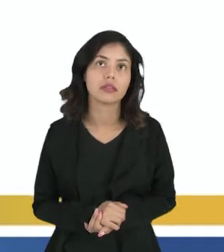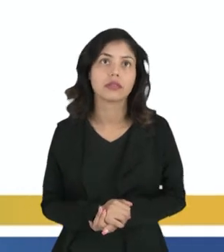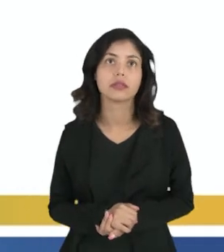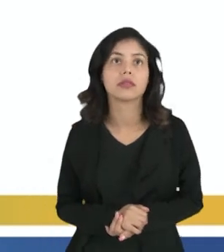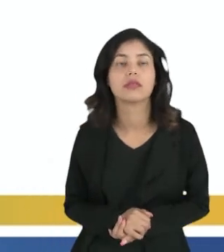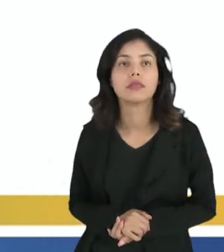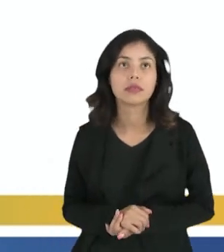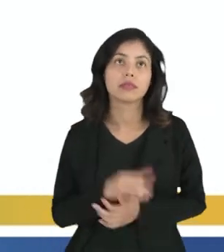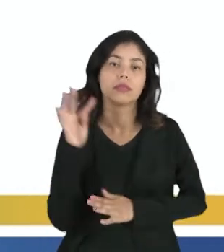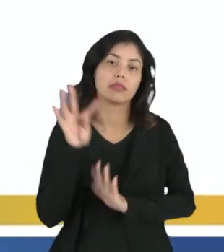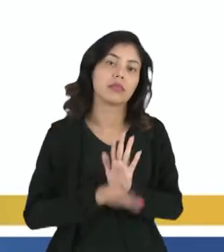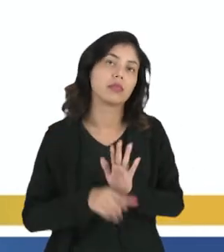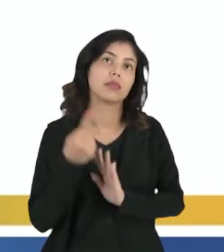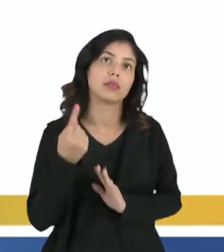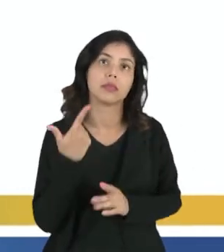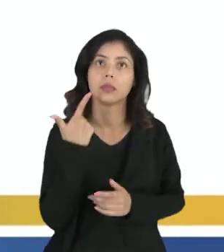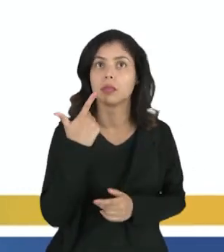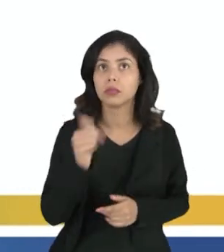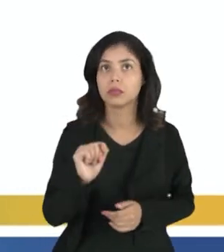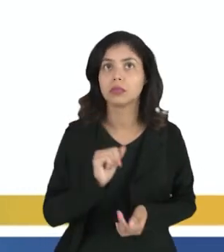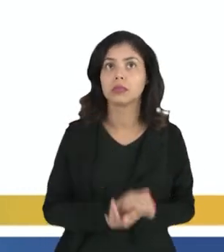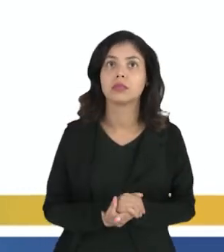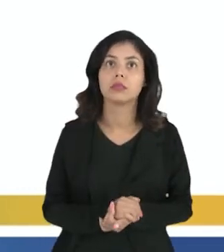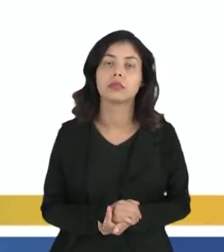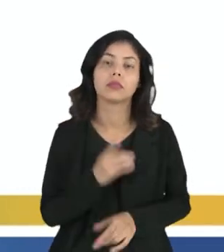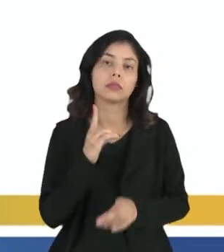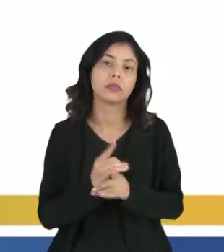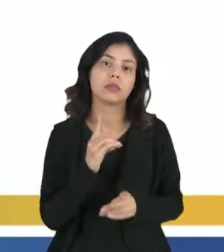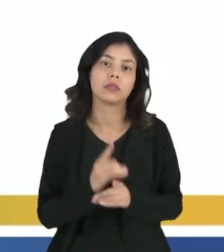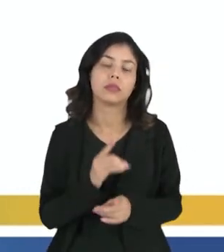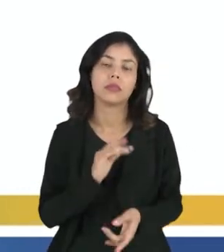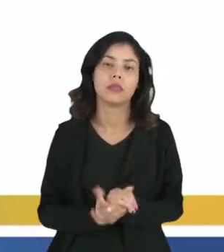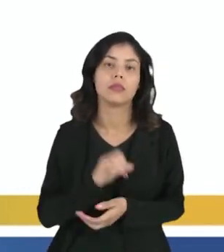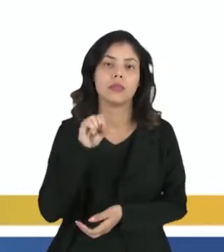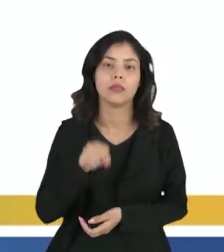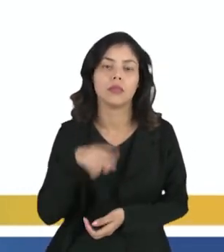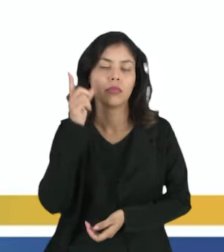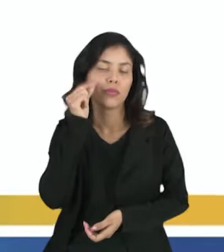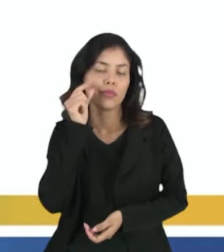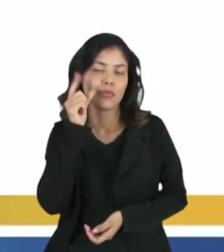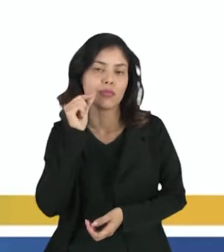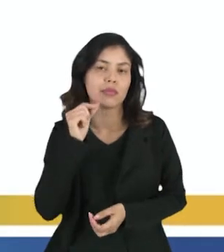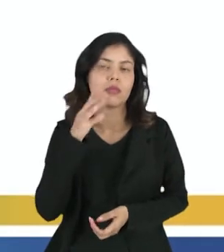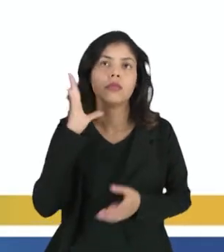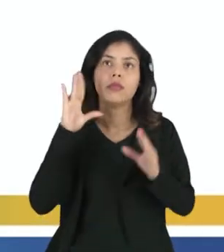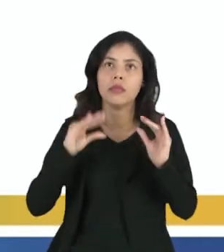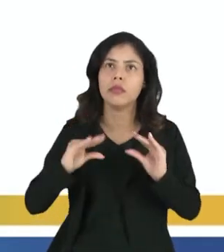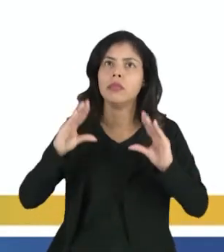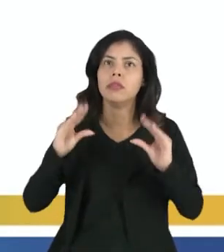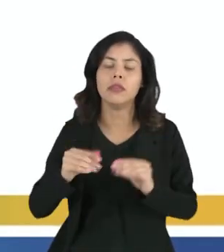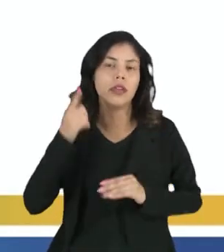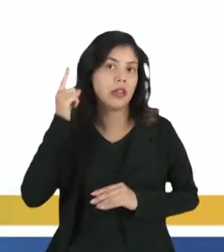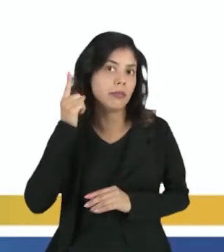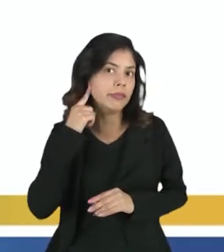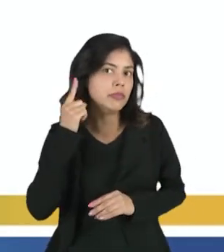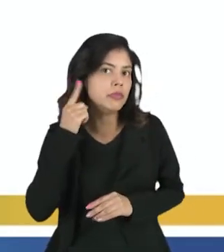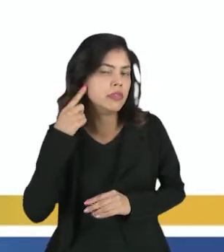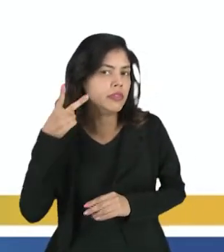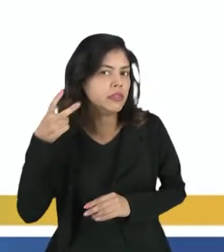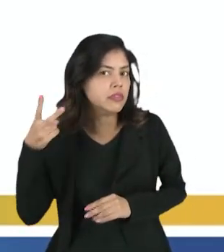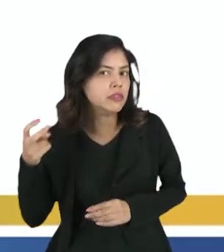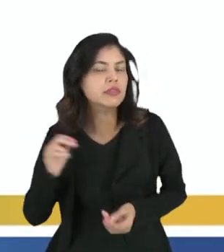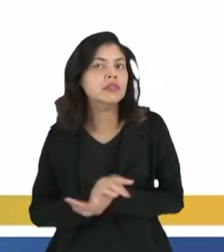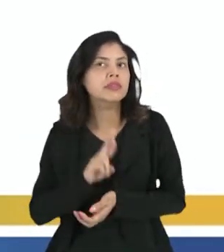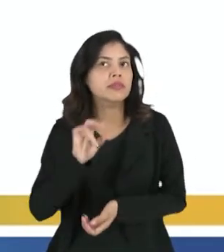Vamos lá. No texto 1, a linguagem conotativa é encontrada nas expressões sono leve e leves ruídos. A